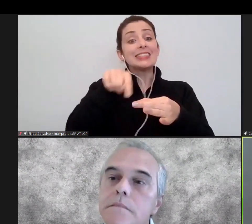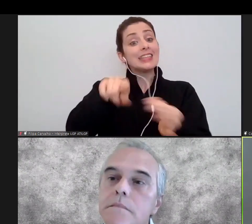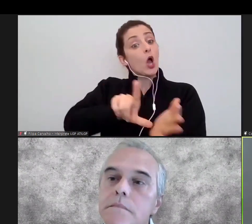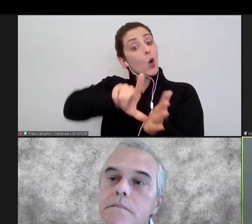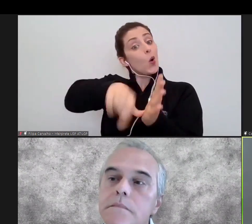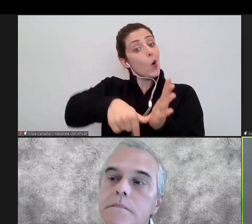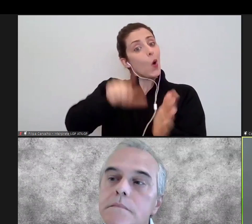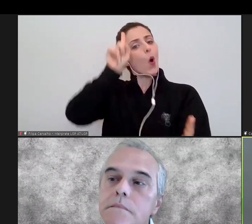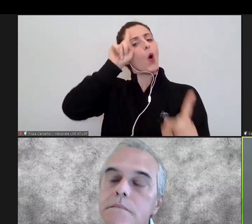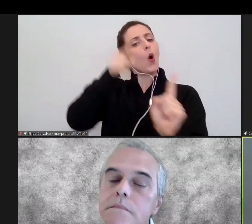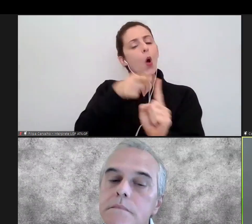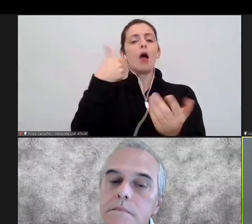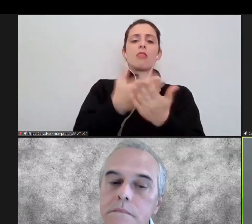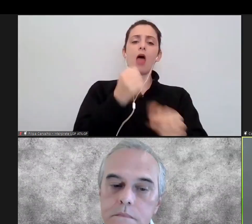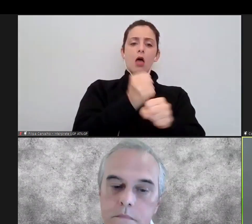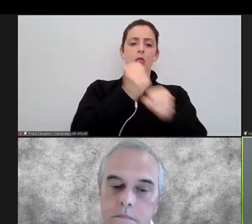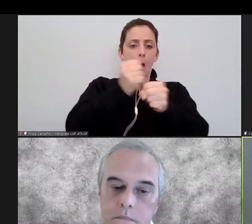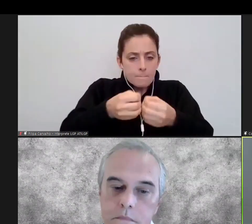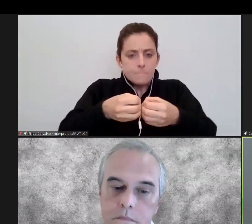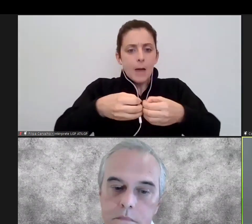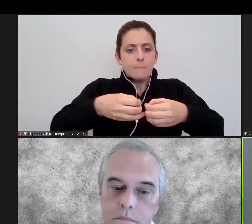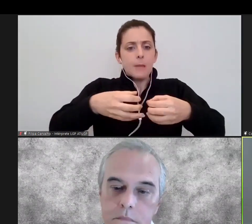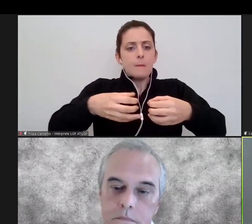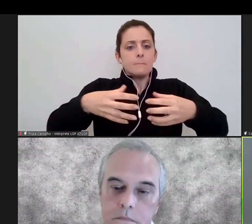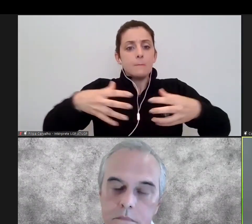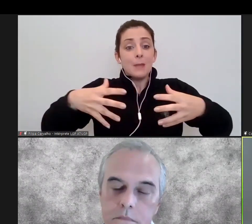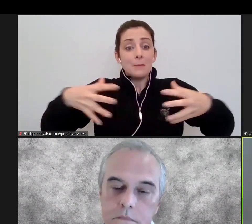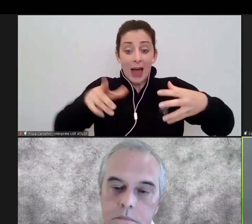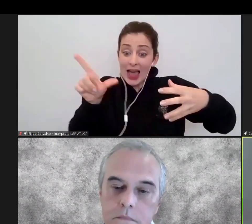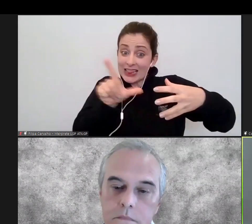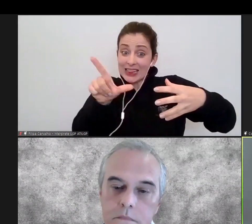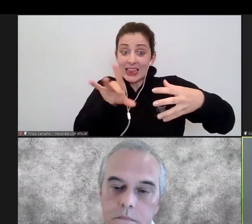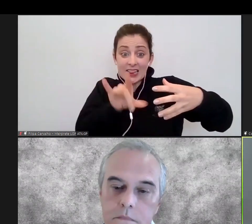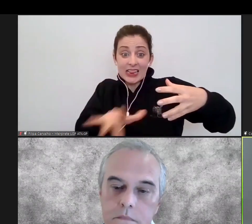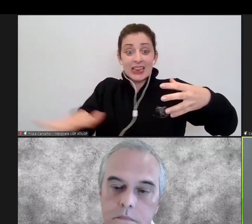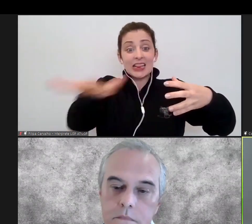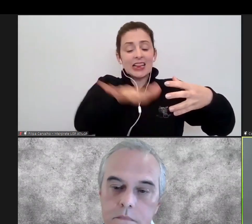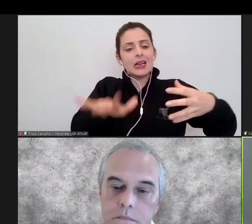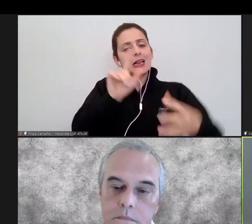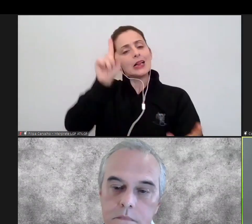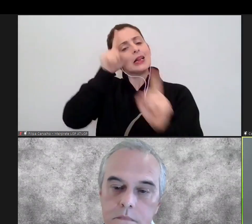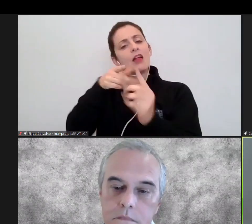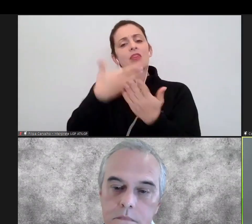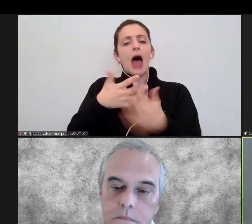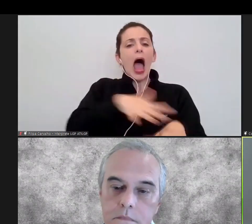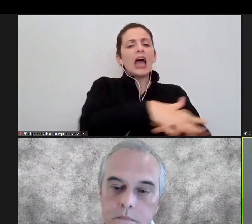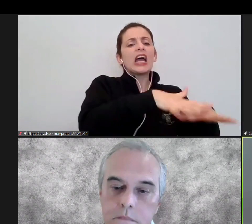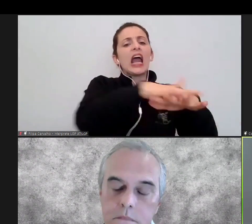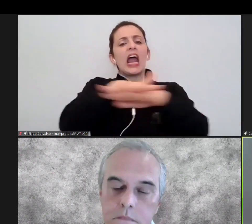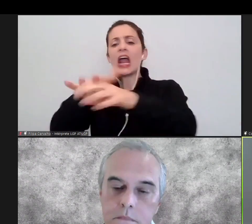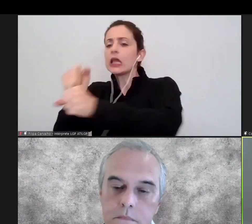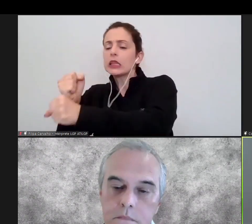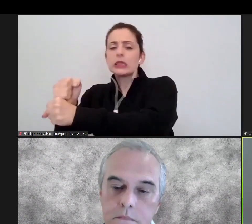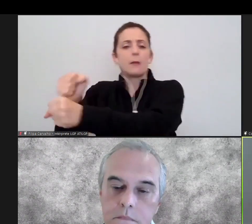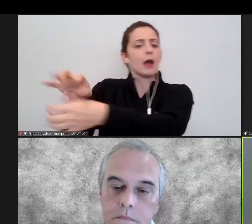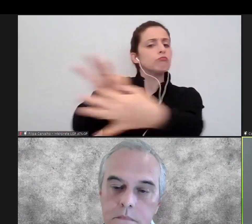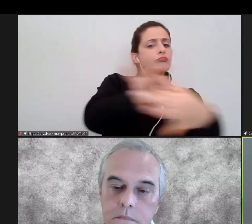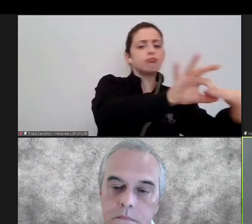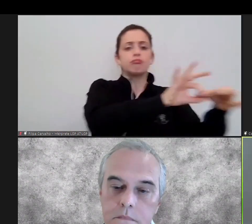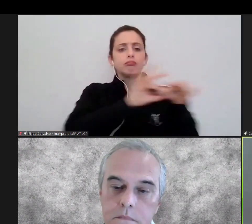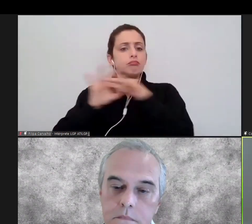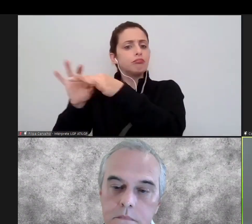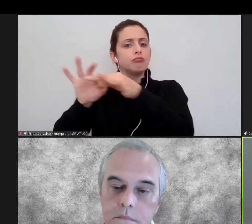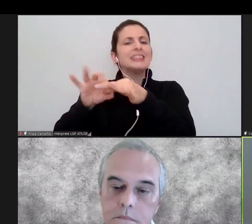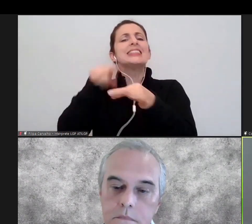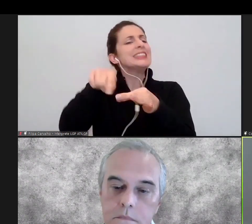objetivo aumentar a empregabilidade da população na cidade de Lisboa através de dinâmicas de redes de empregabilidade. Em que é que isto consiste? Basicamente